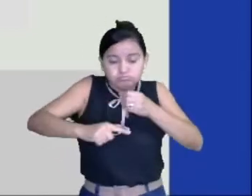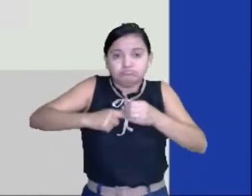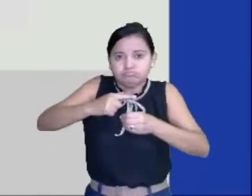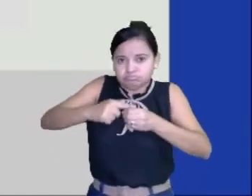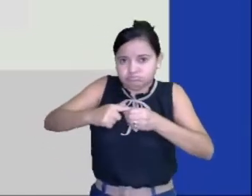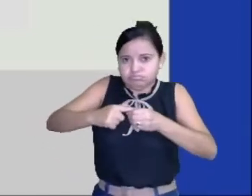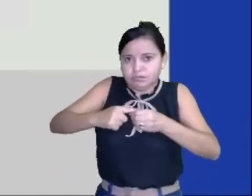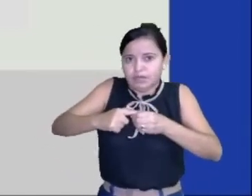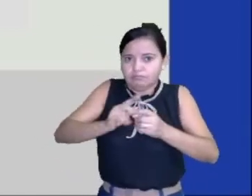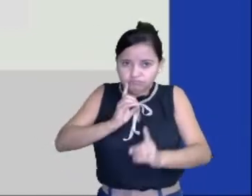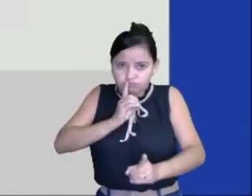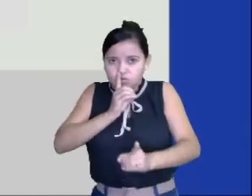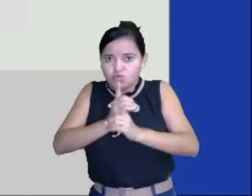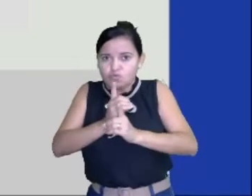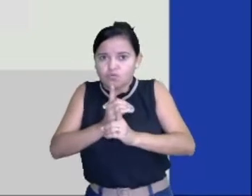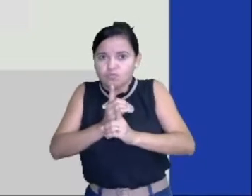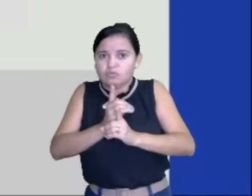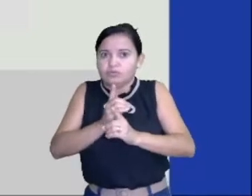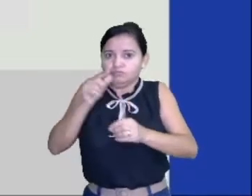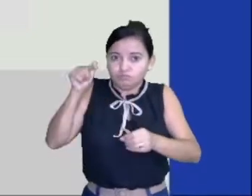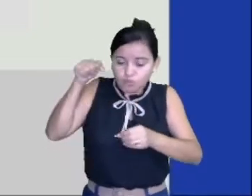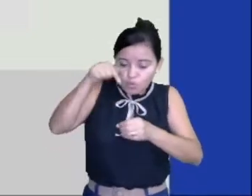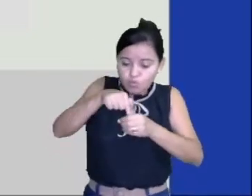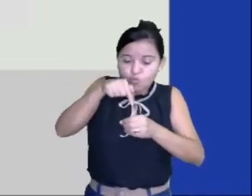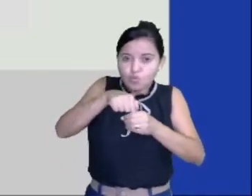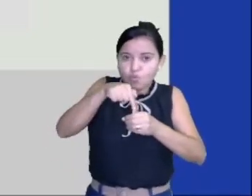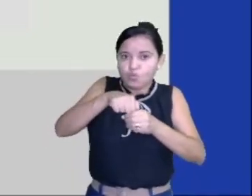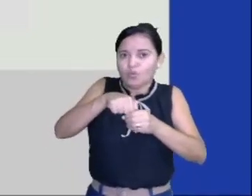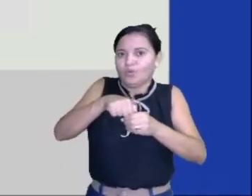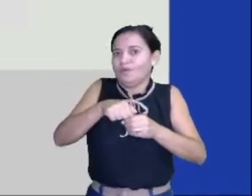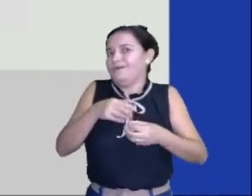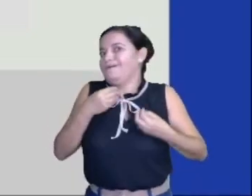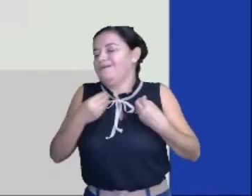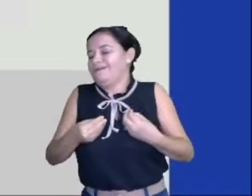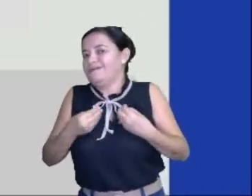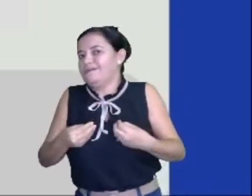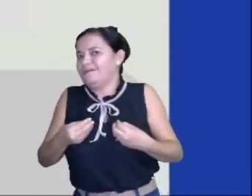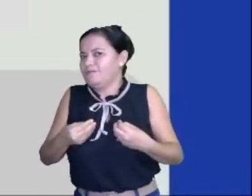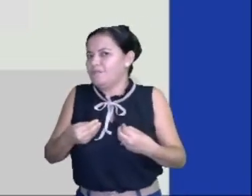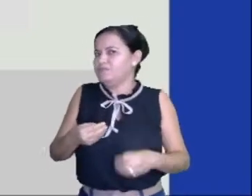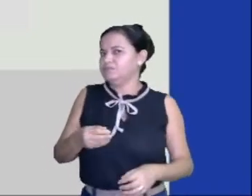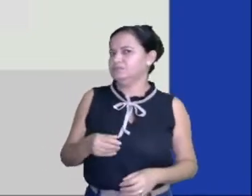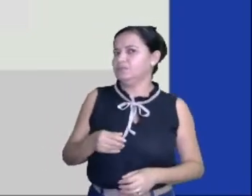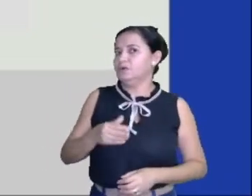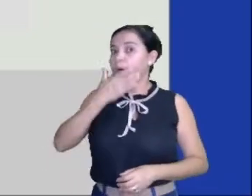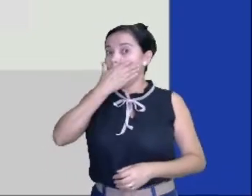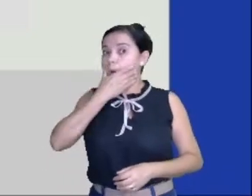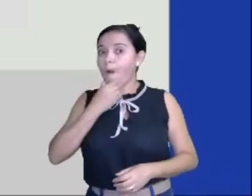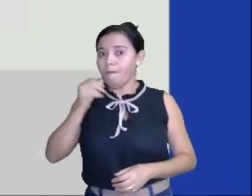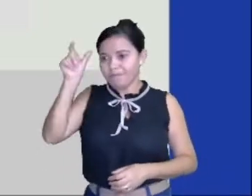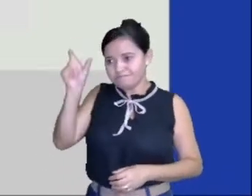núcleo. E é interessante que nessa época ainda, ele não conseguiu bater o martelo, mas ele sabia que existia uma outra